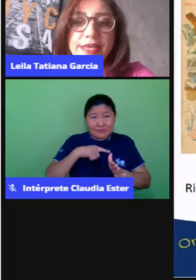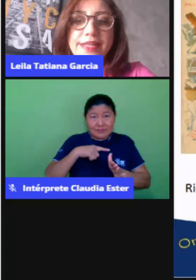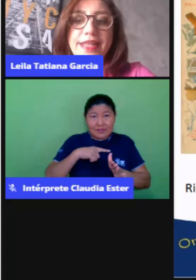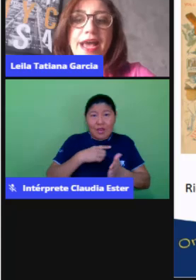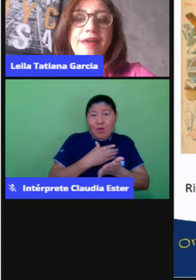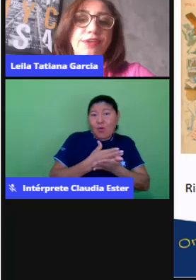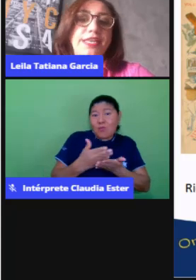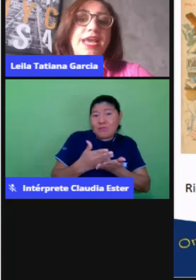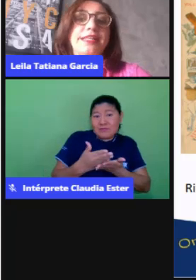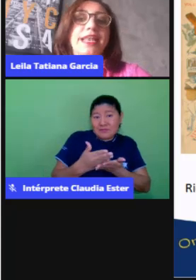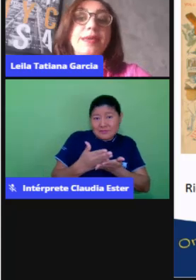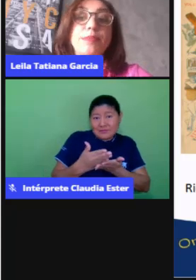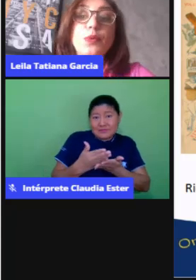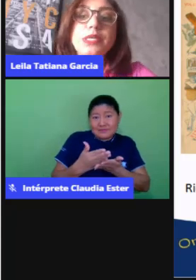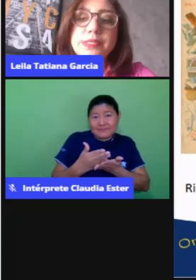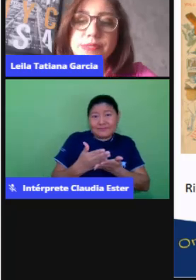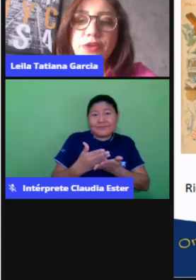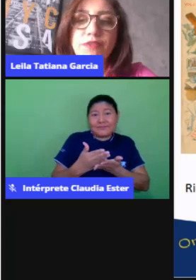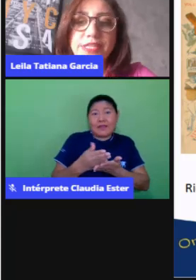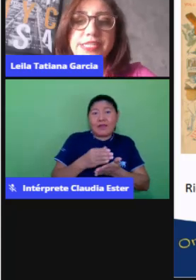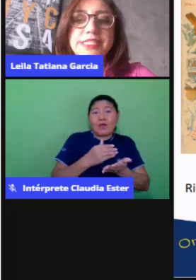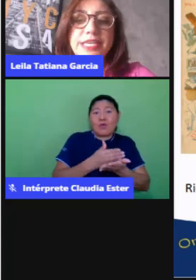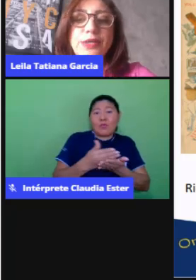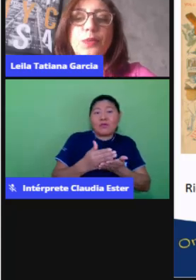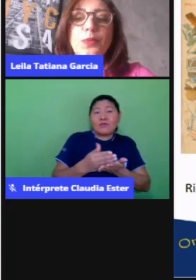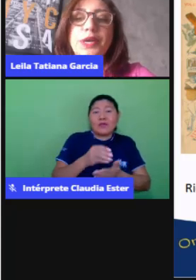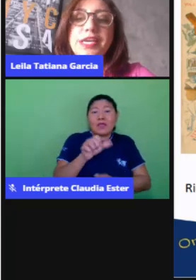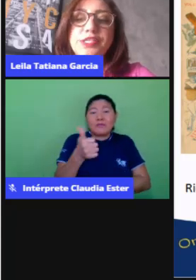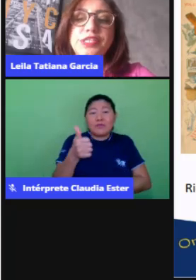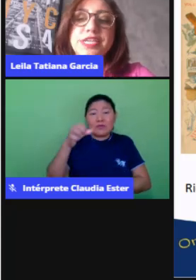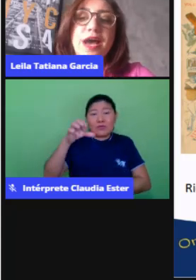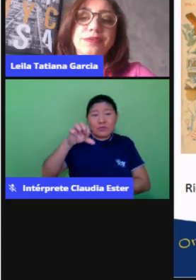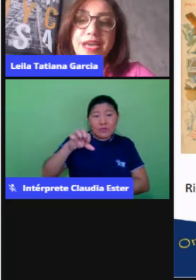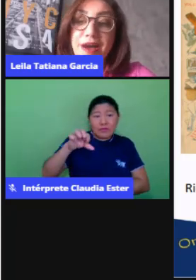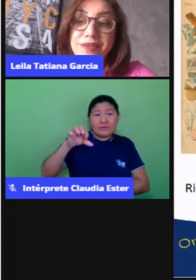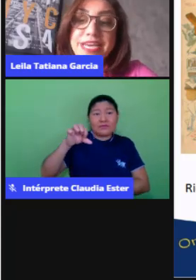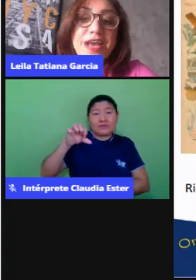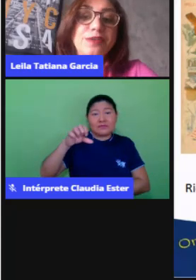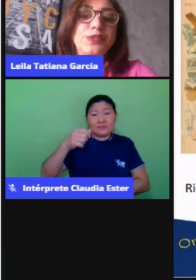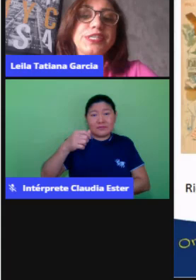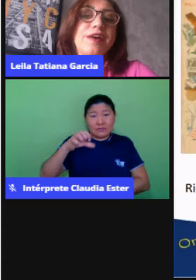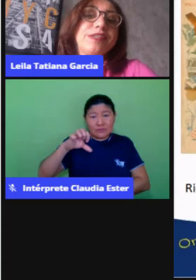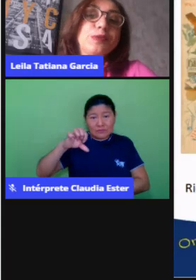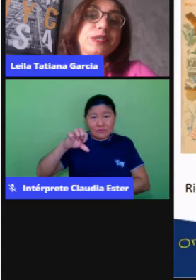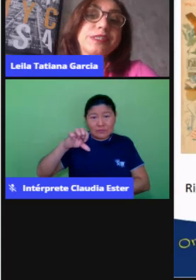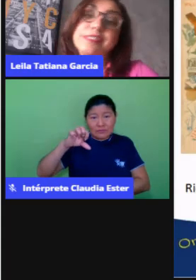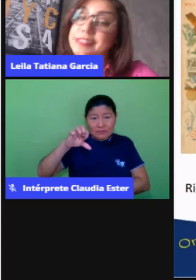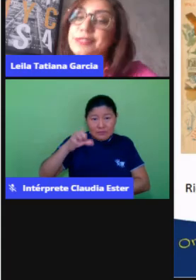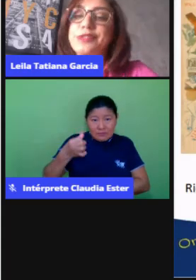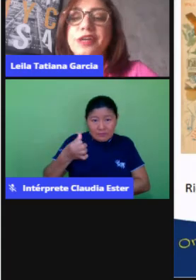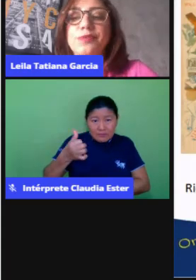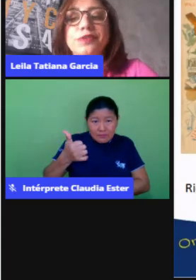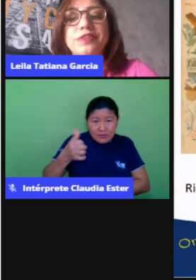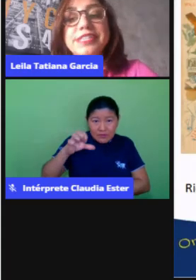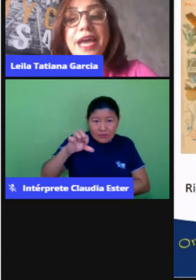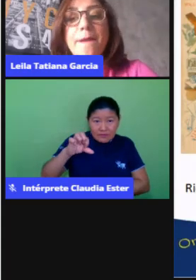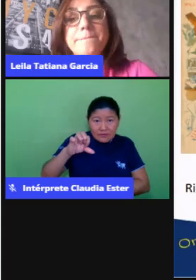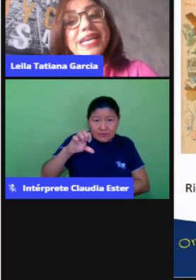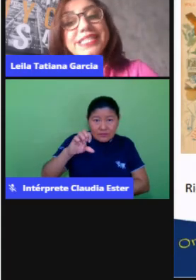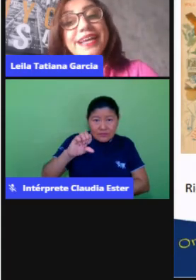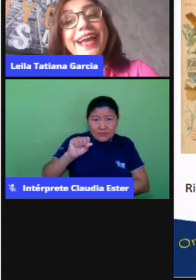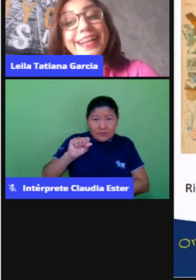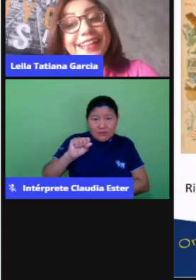Kid, tá? Foi criado lá em 1895 por Richard Outcault, no jornal New York